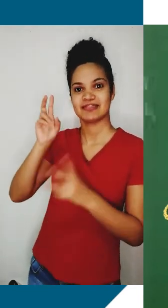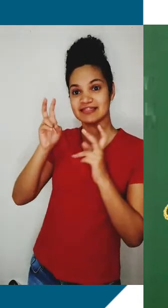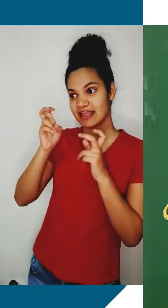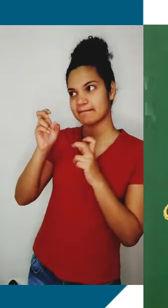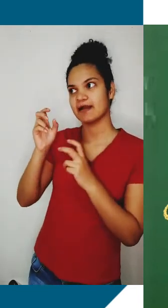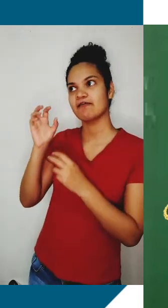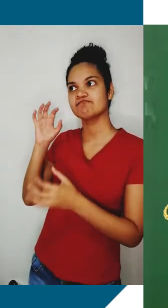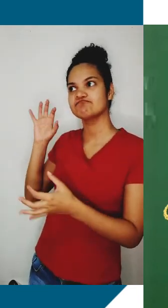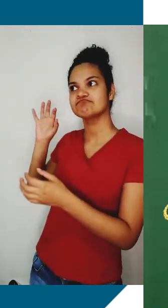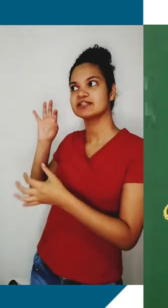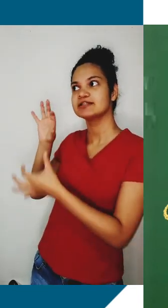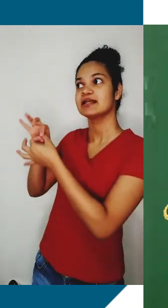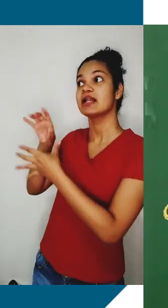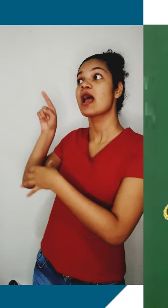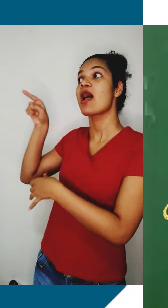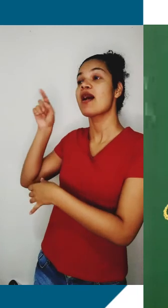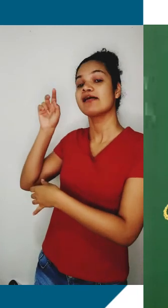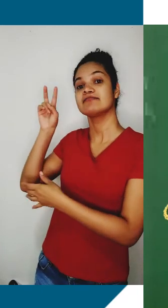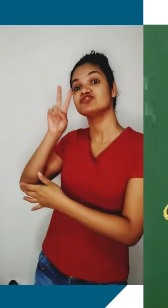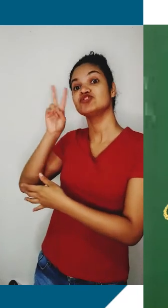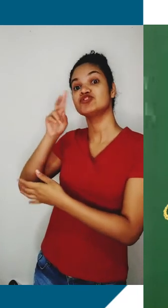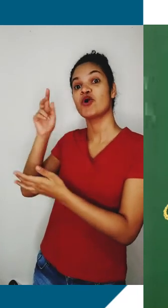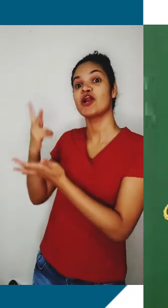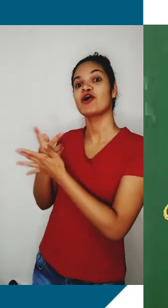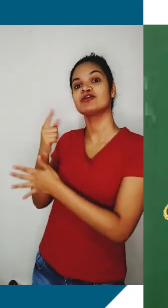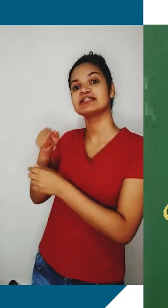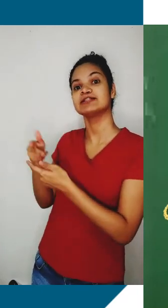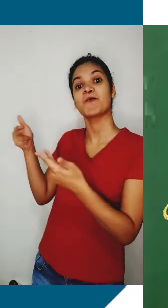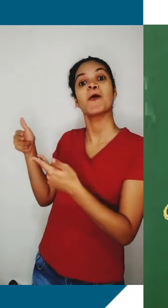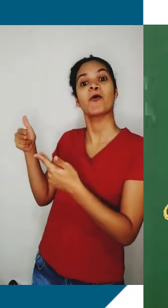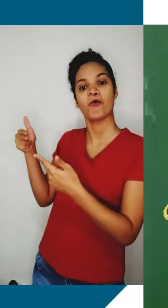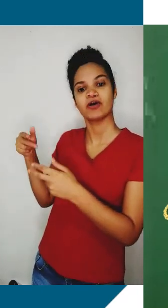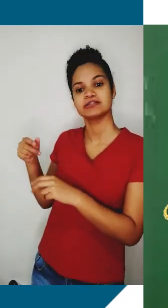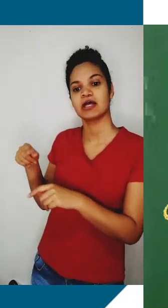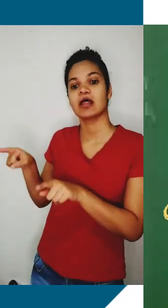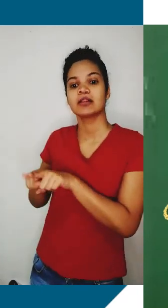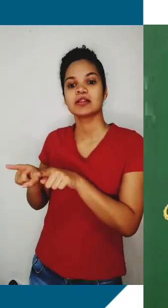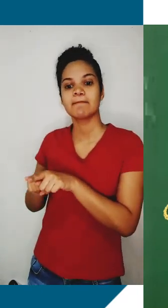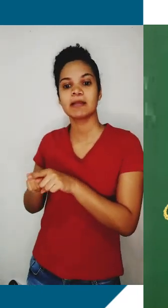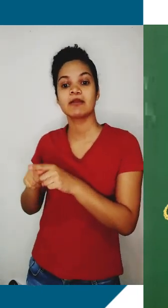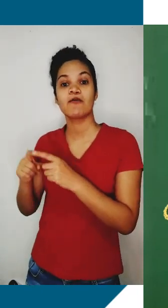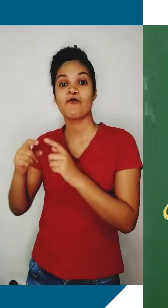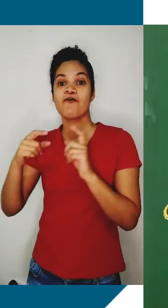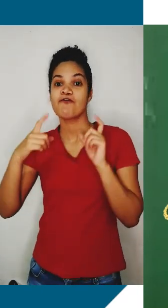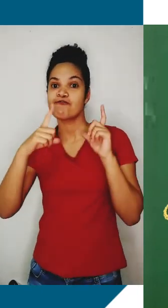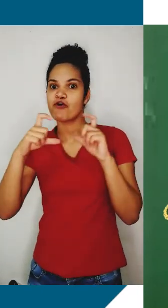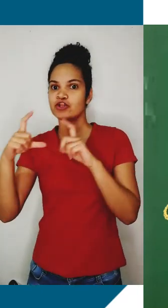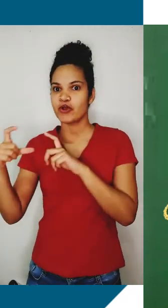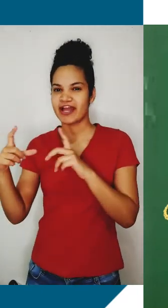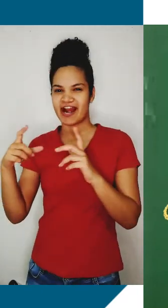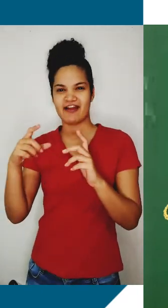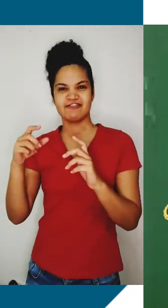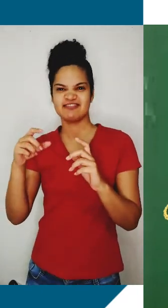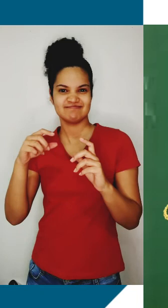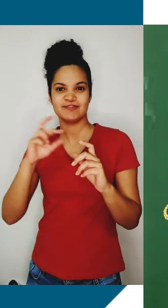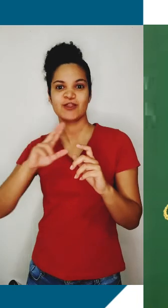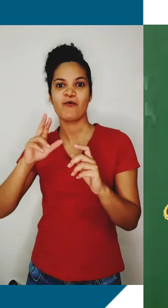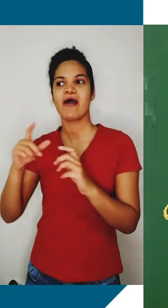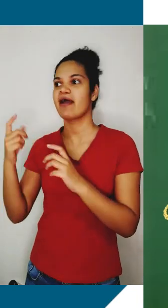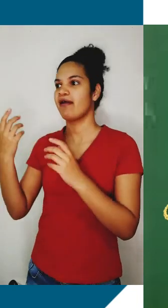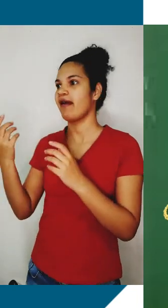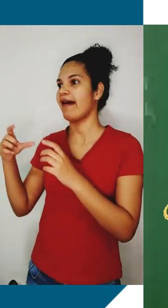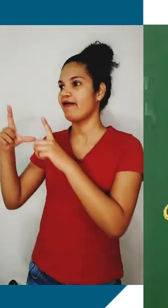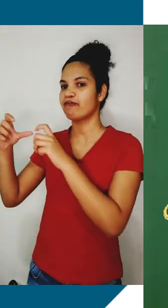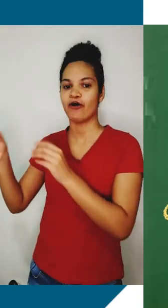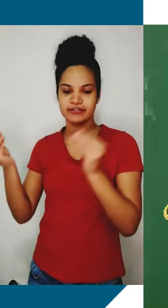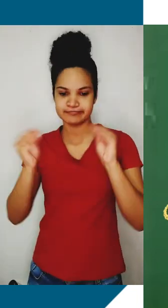da história. A fotográfica, você pode ali pegar 3 imagens, 3 situações que representem o tema.